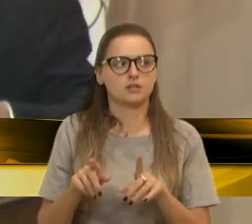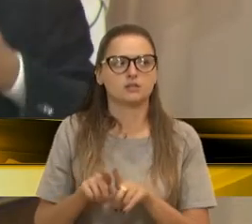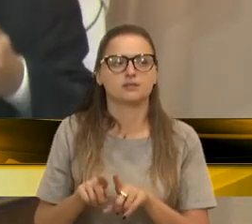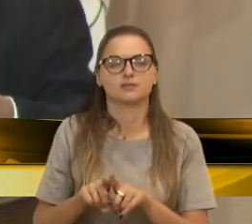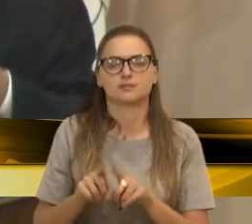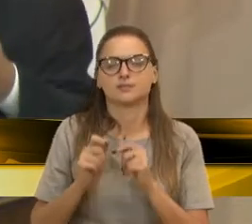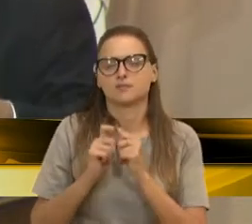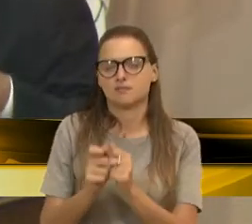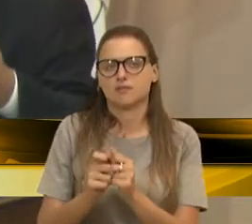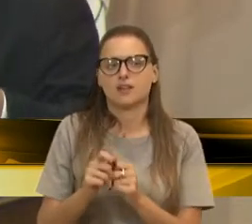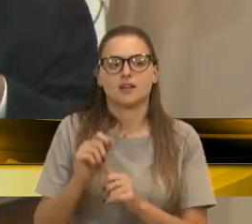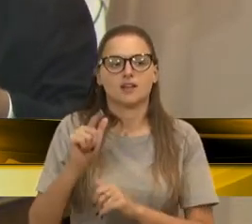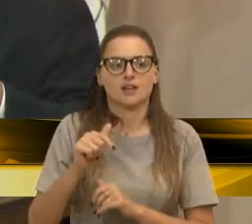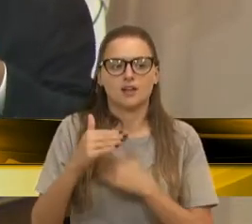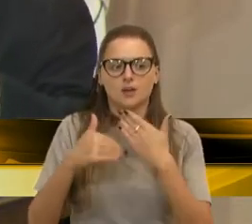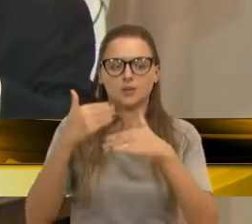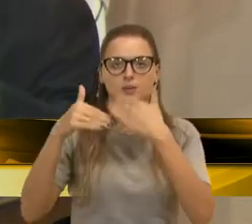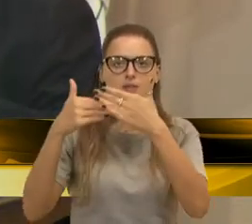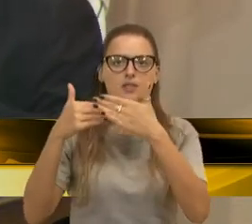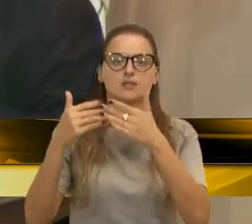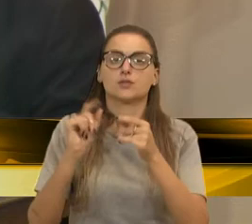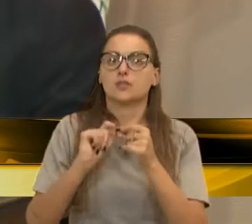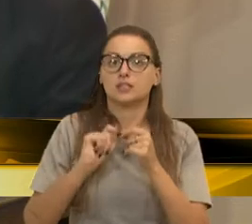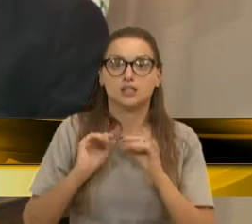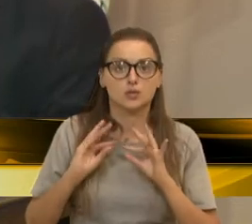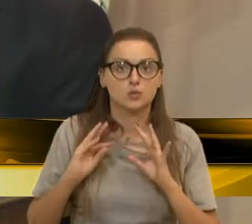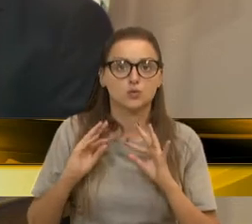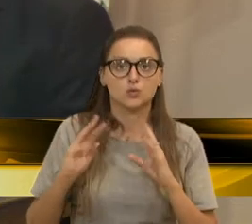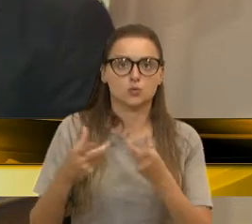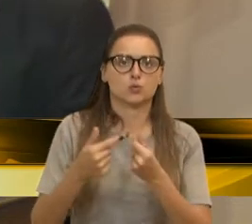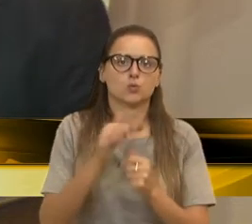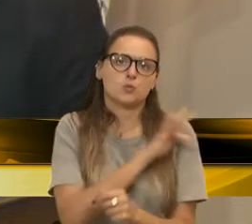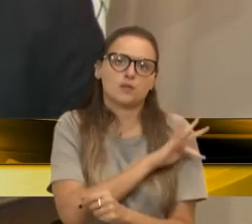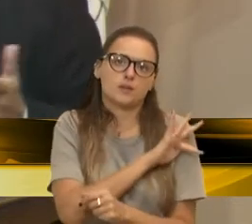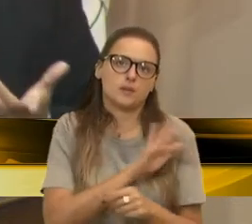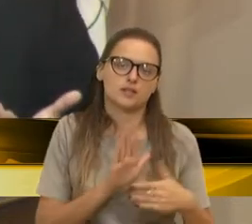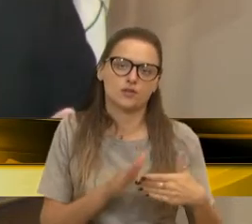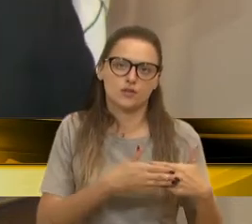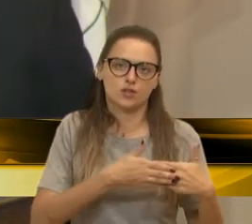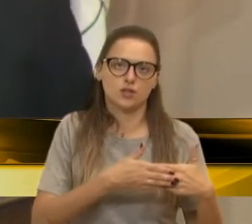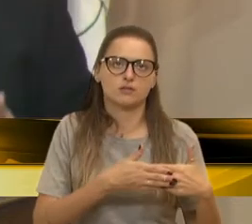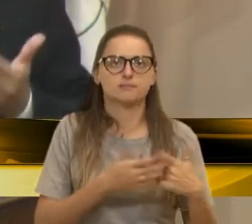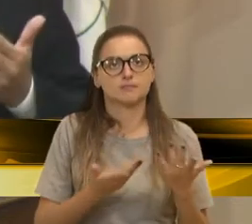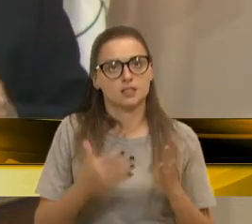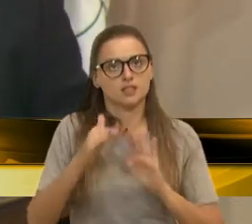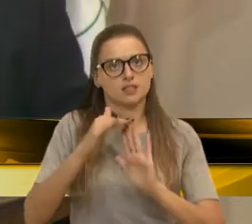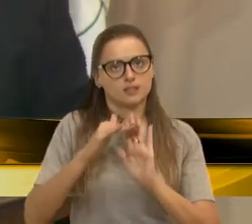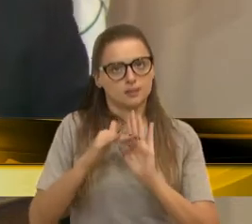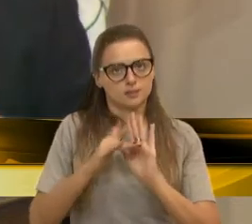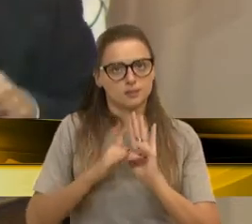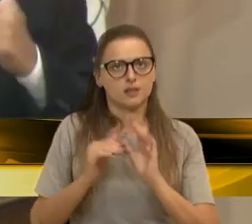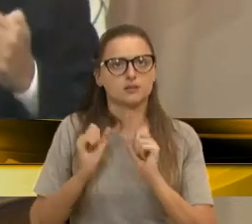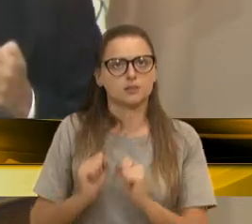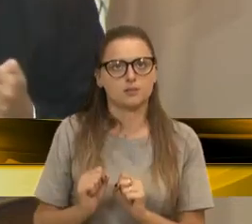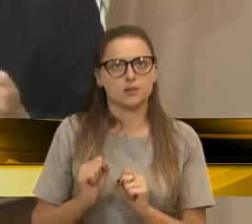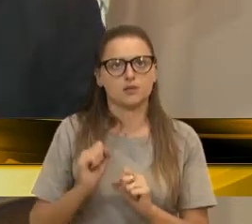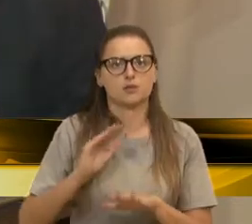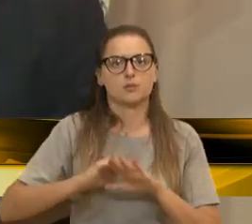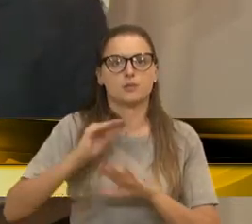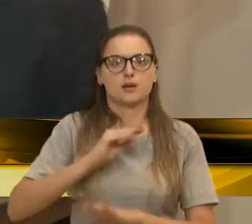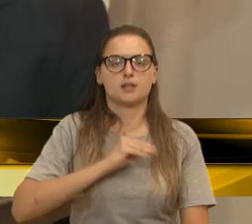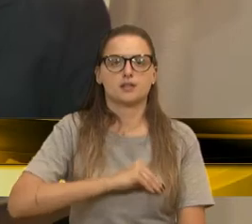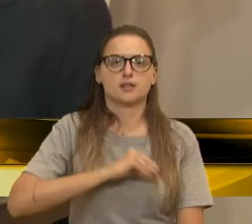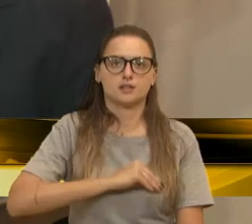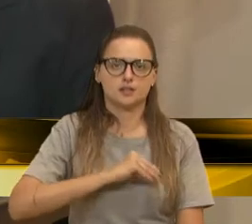mas gradativamente estão fazendo de tudo para que a farmácia seja extinta, e aí na pauta pode estar aqui o aumento do salário